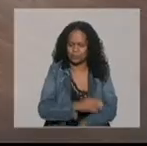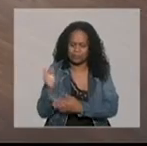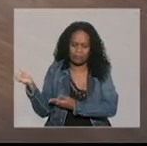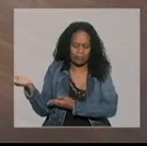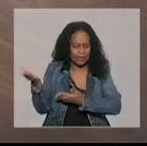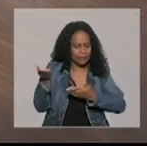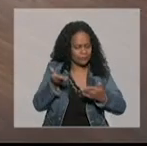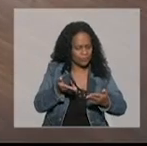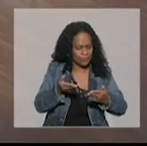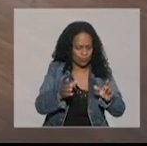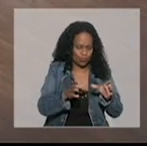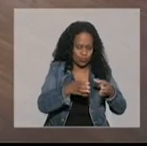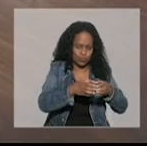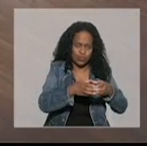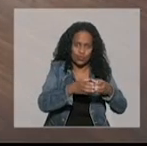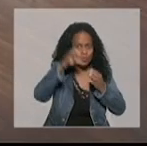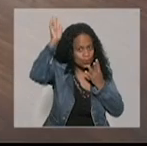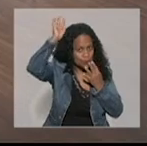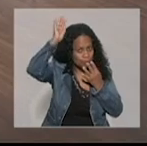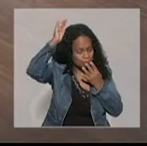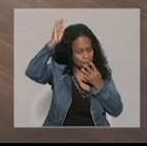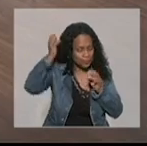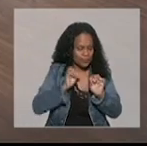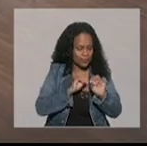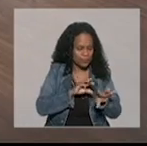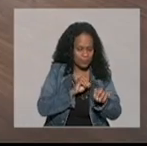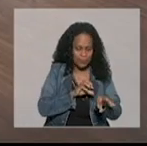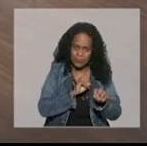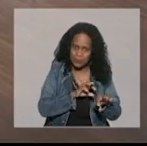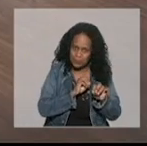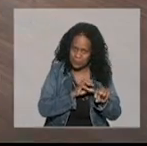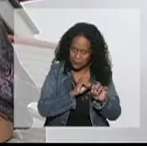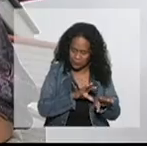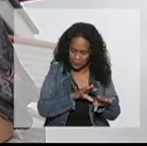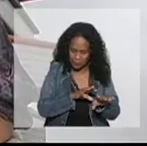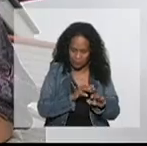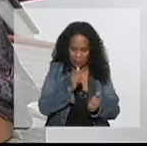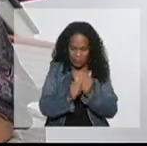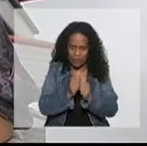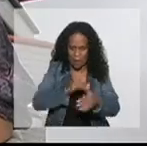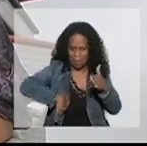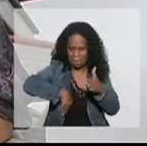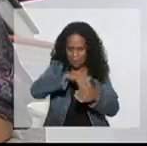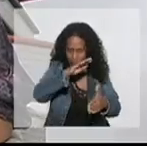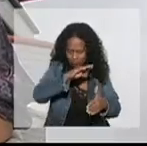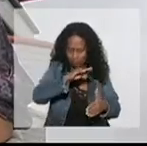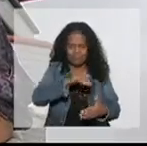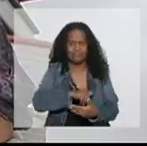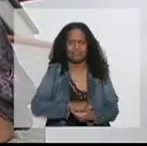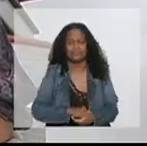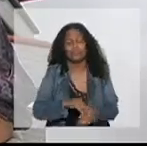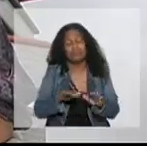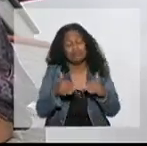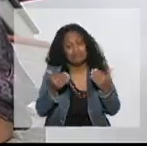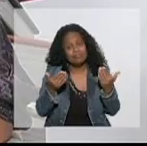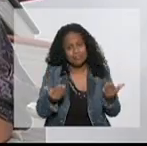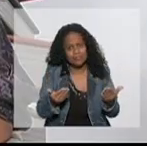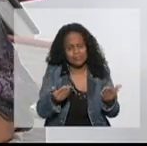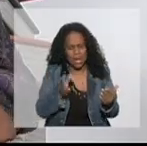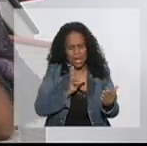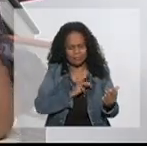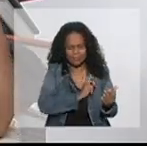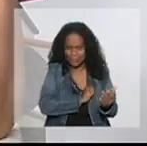pálida. Foi a uma aldeia indígena e resolveu ensinar para eles a jogar futebol.